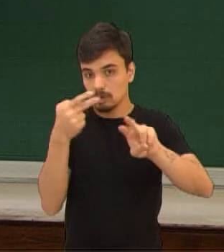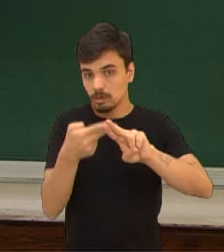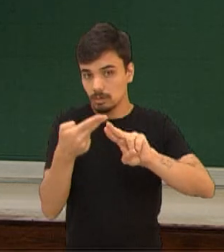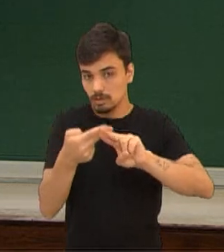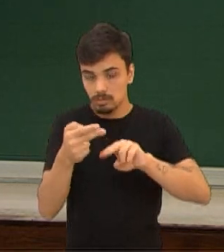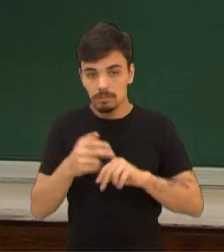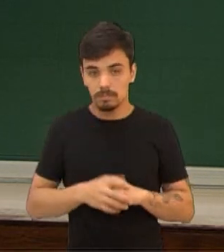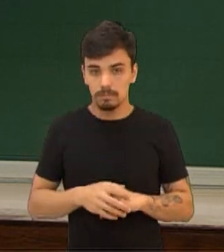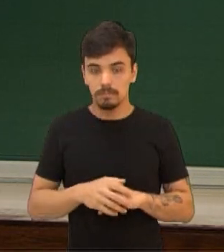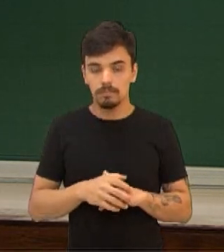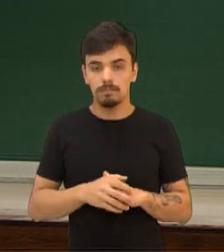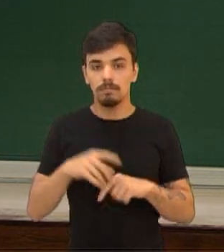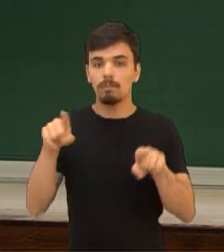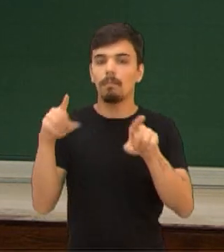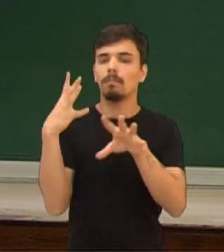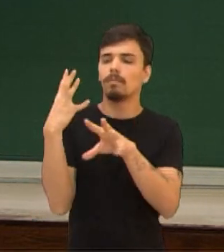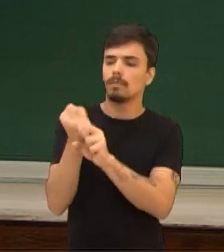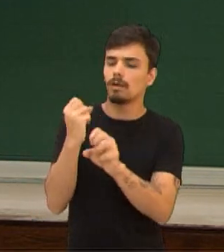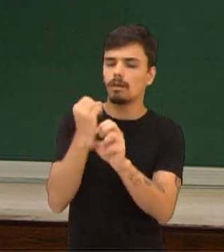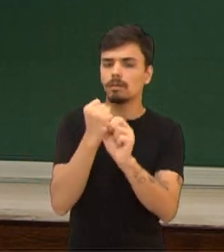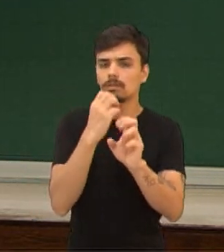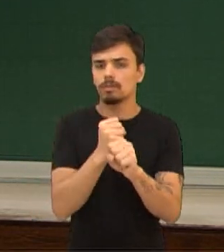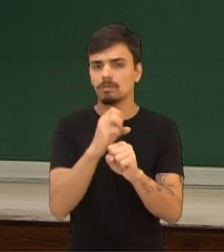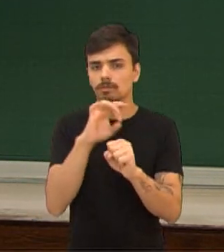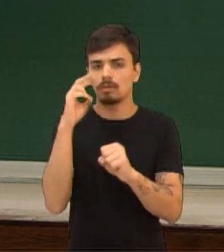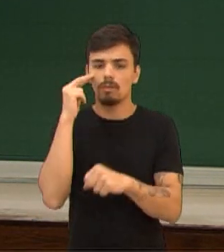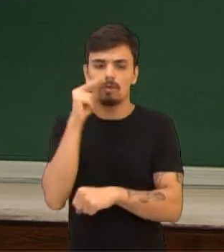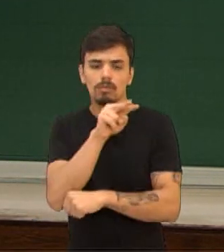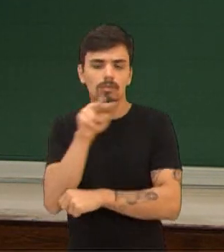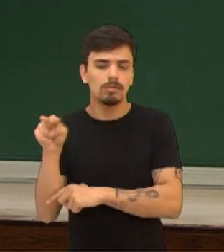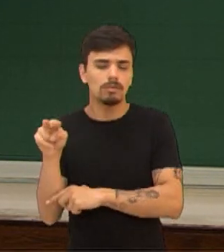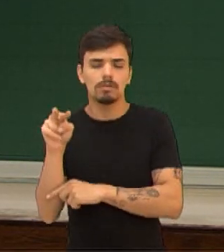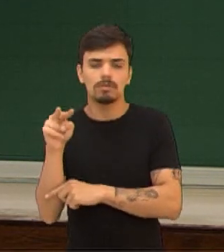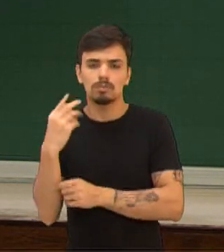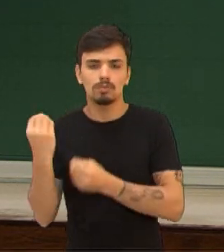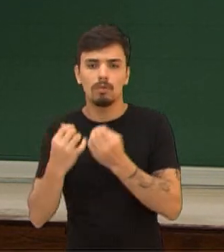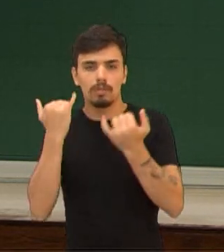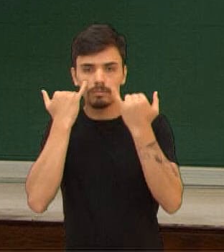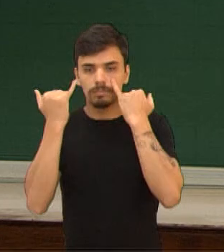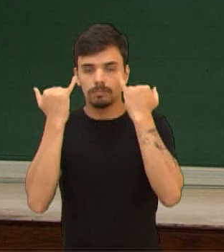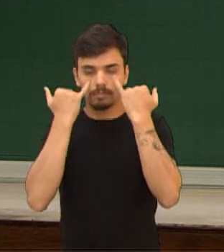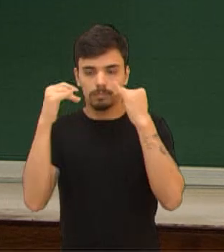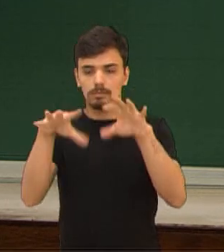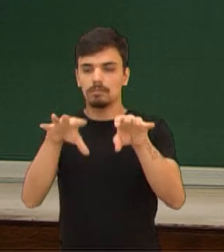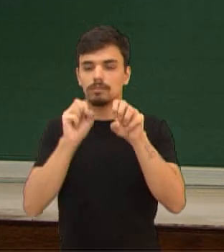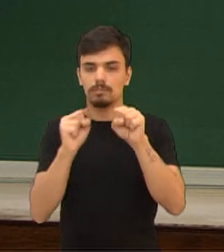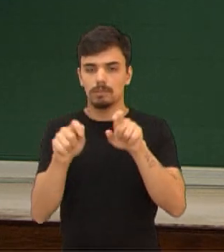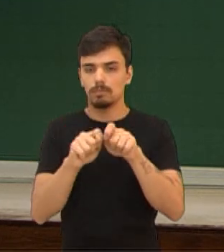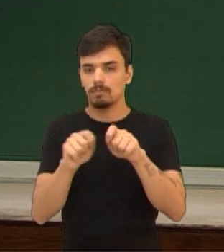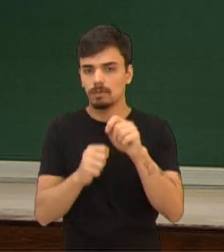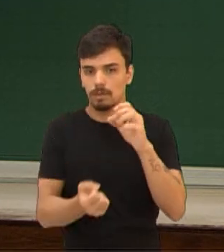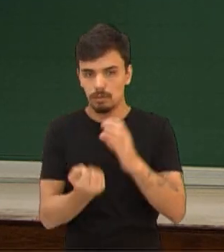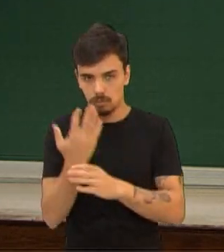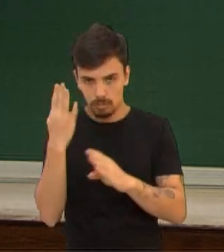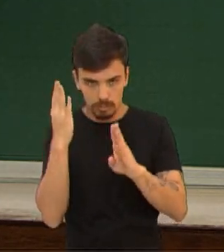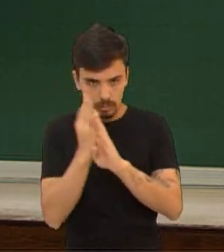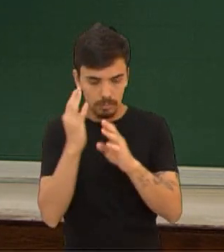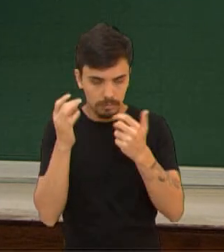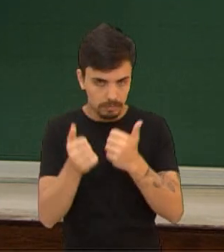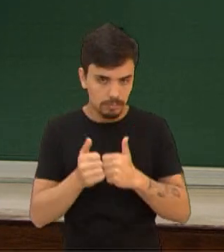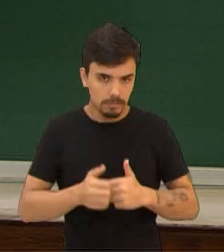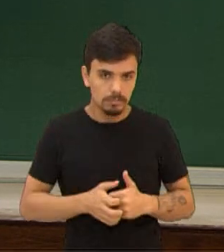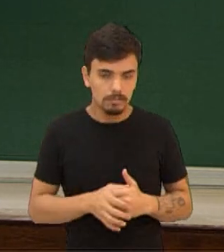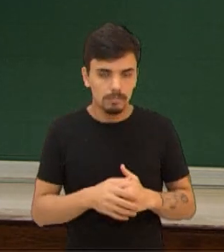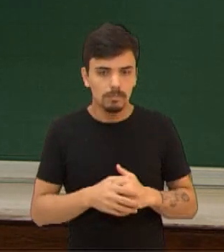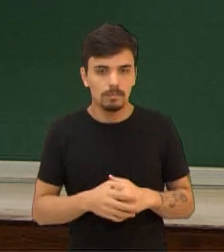usa para calcular ela só olhando para o circuito, só pegando os dados aqui dos capacitores e descobrir essa capacitância equivalente,